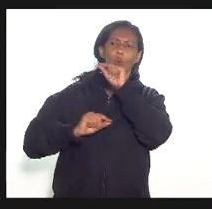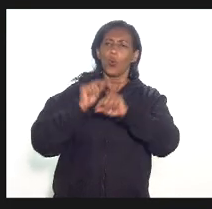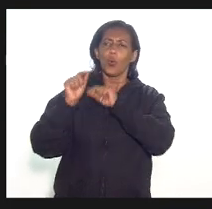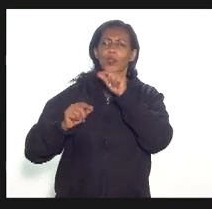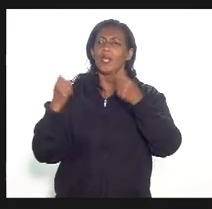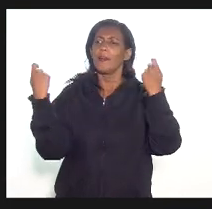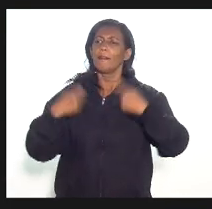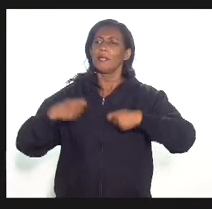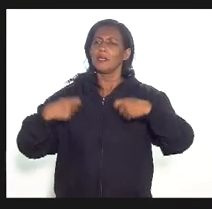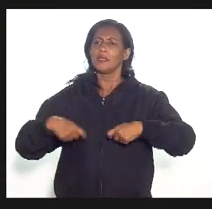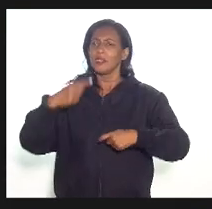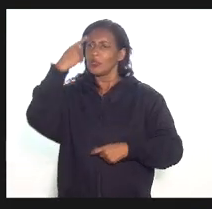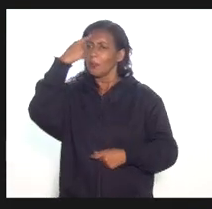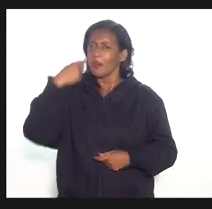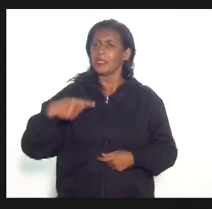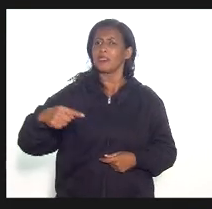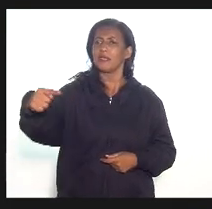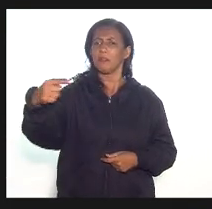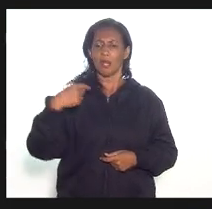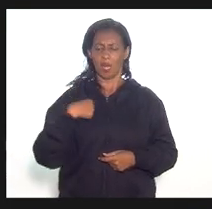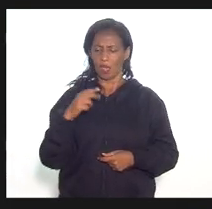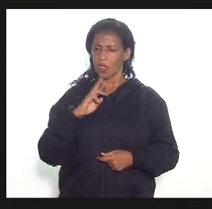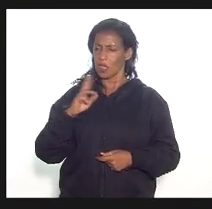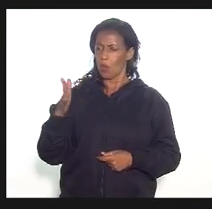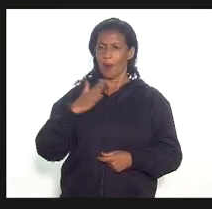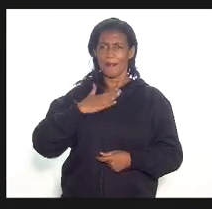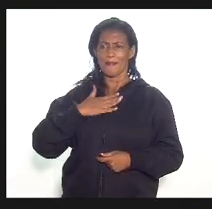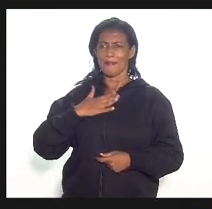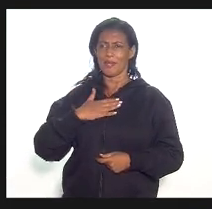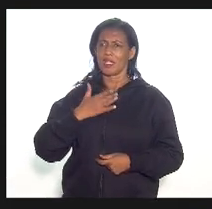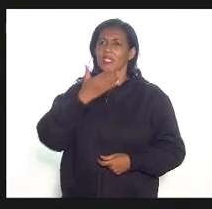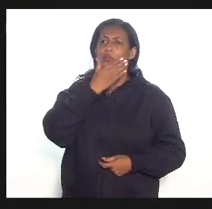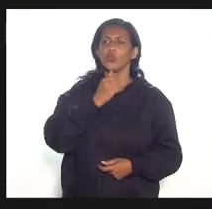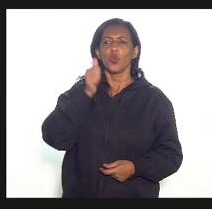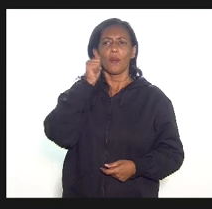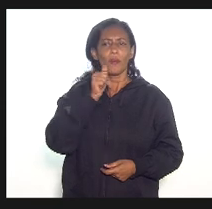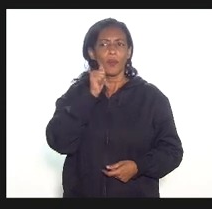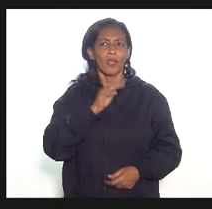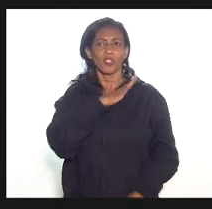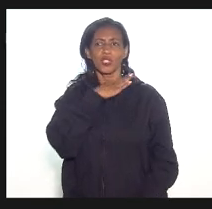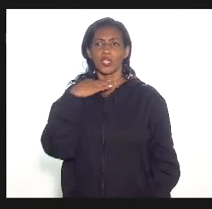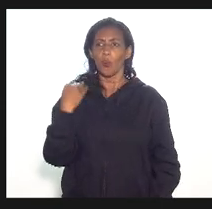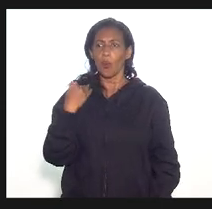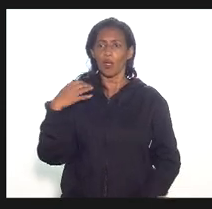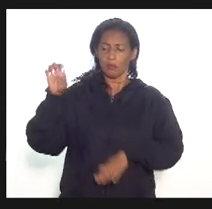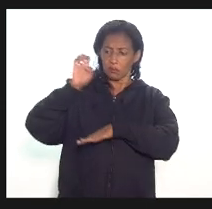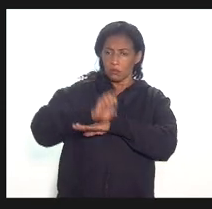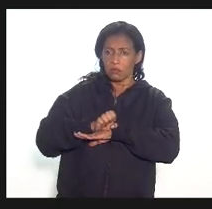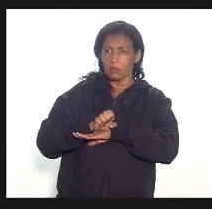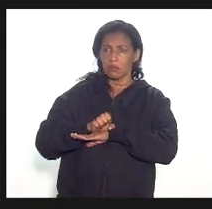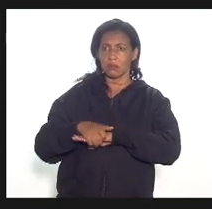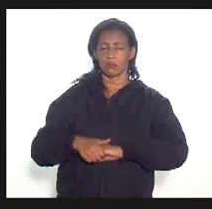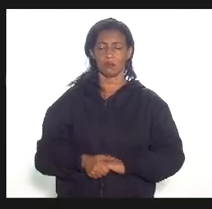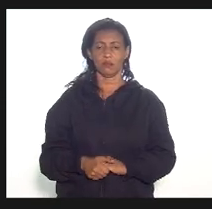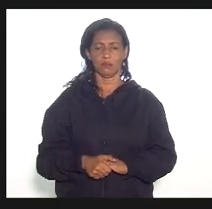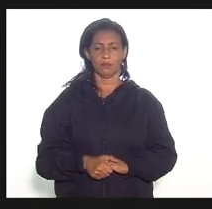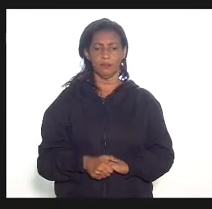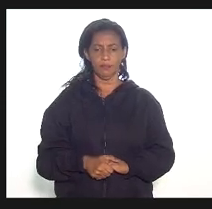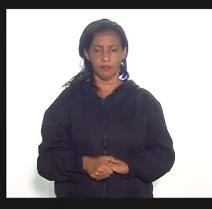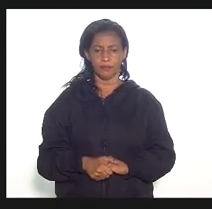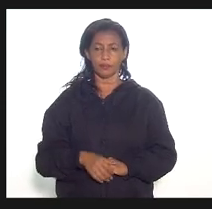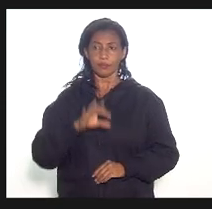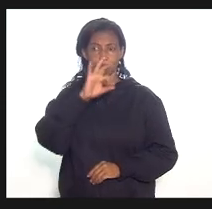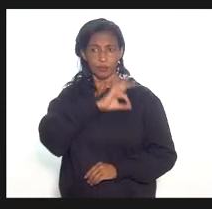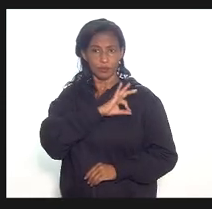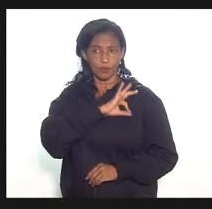atendido nessas demandas que não são minhas são daqueles homens e mulheres que estão morrendo pelo estado são os